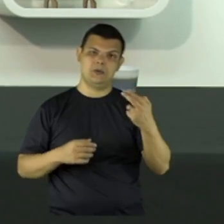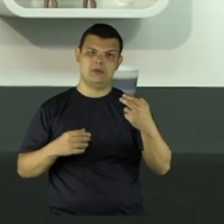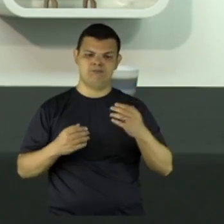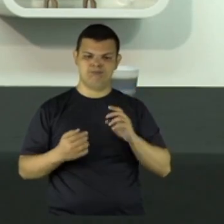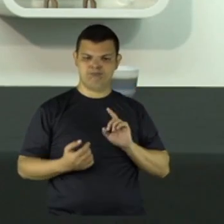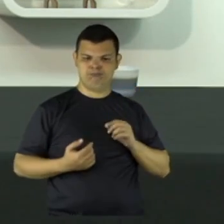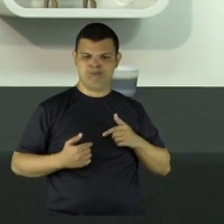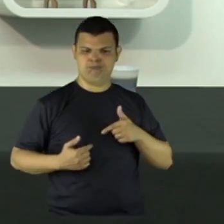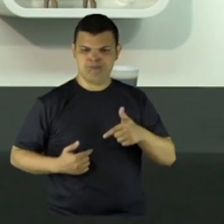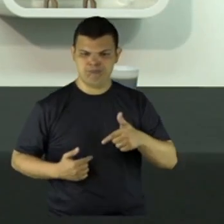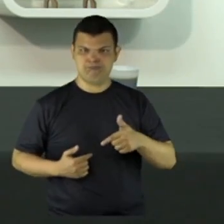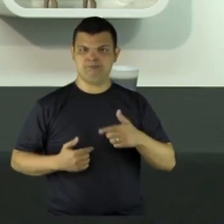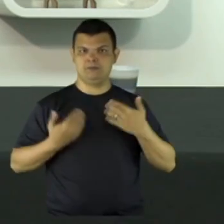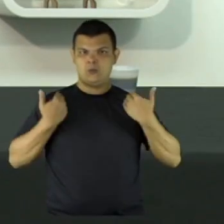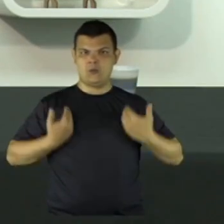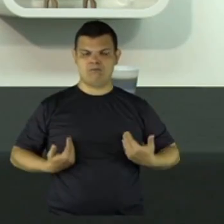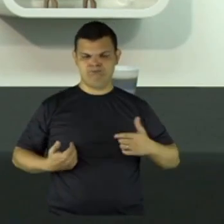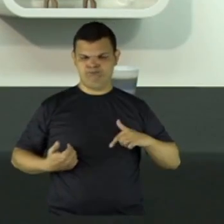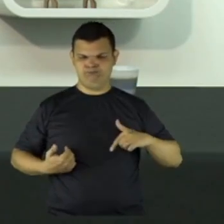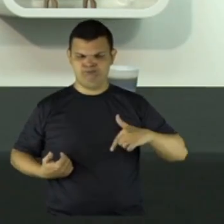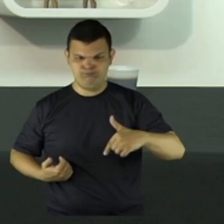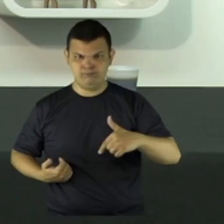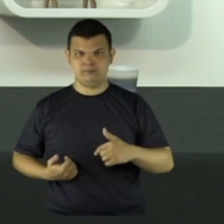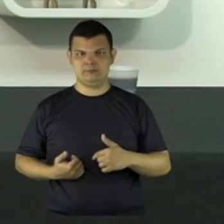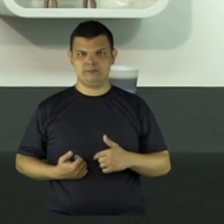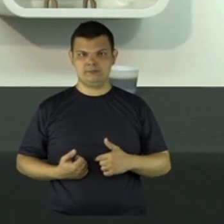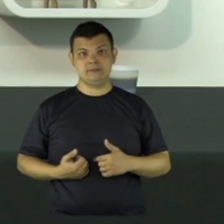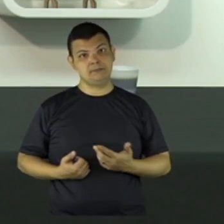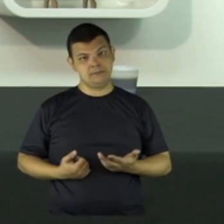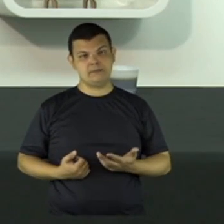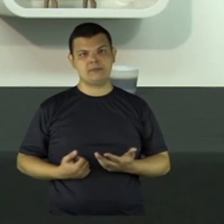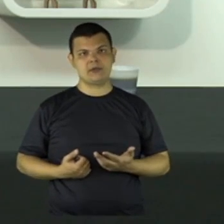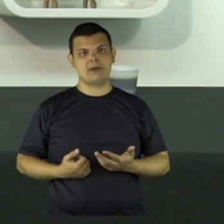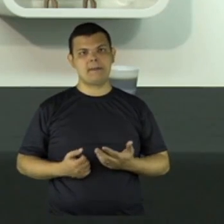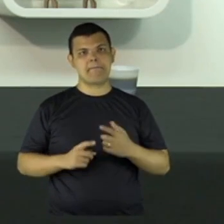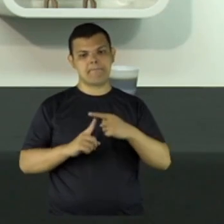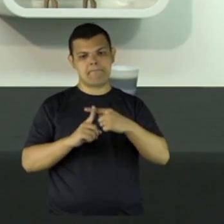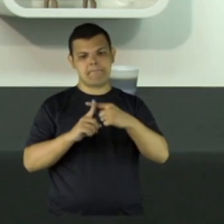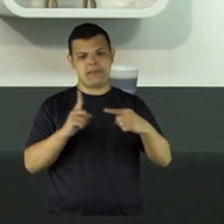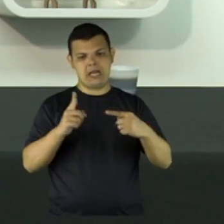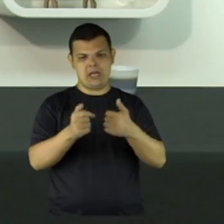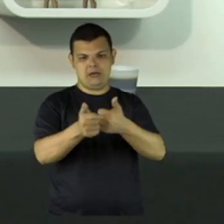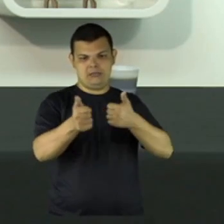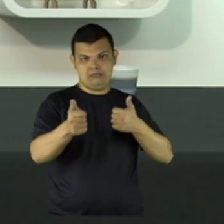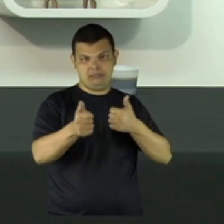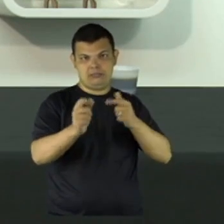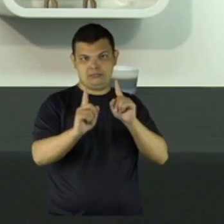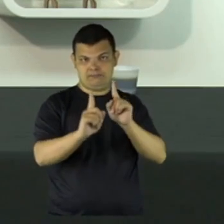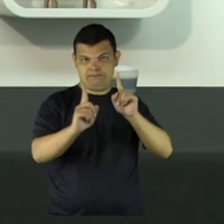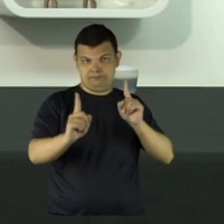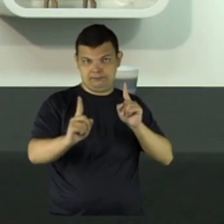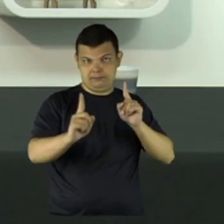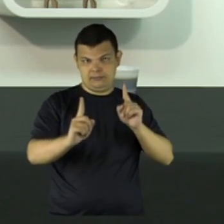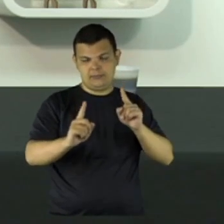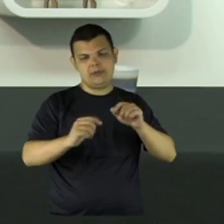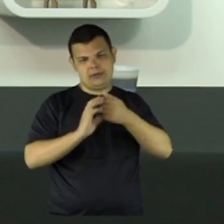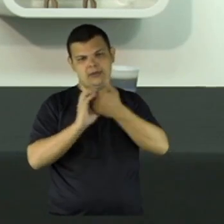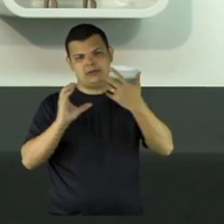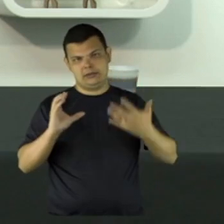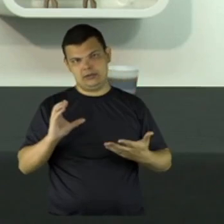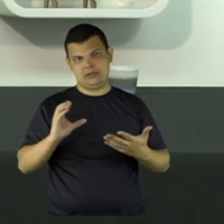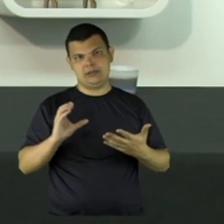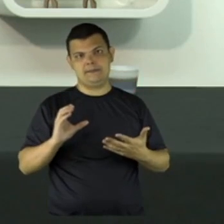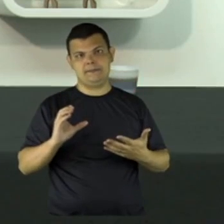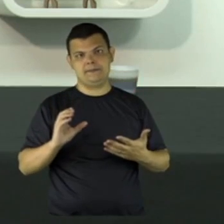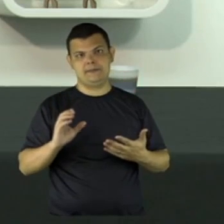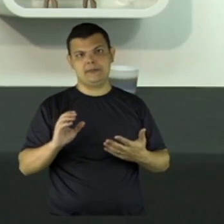para frente, certo? Então, as lutas de média distância vão se caracterizar exatamente por isso, por